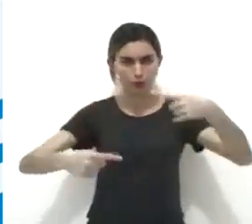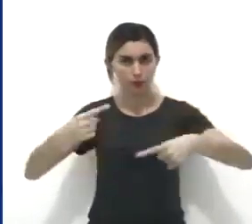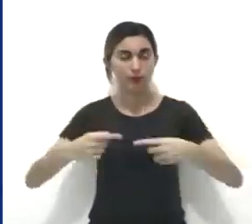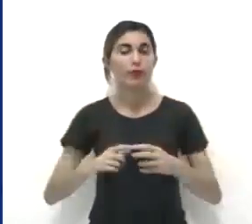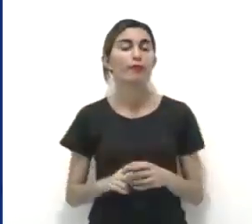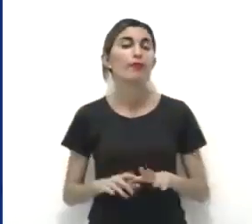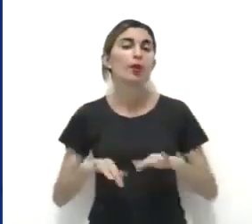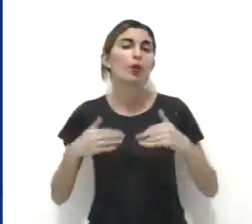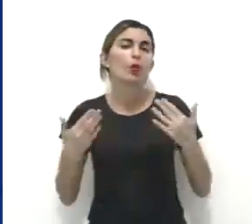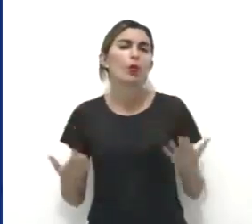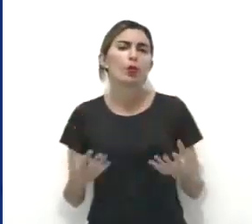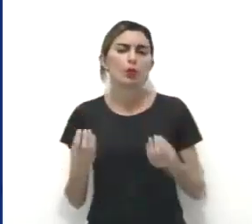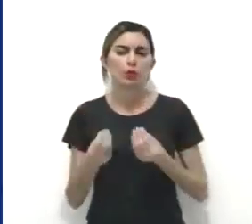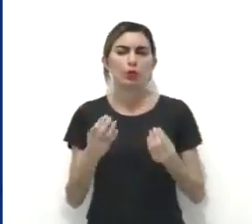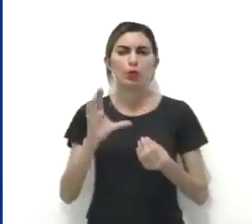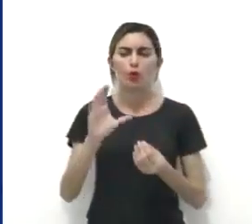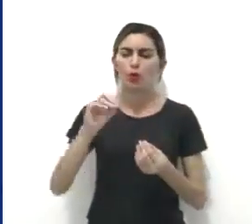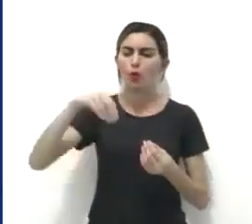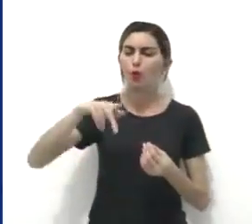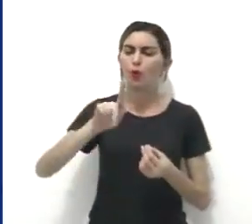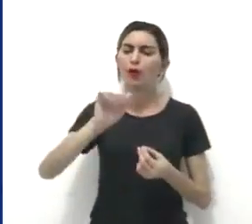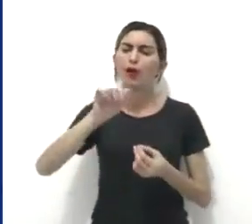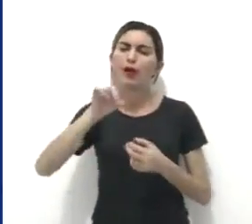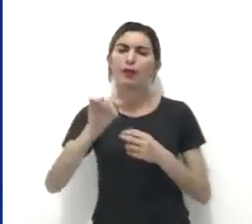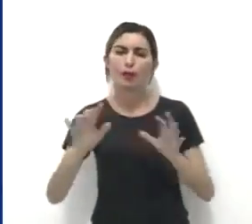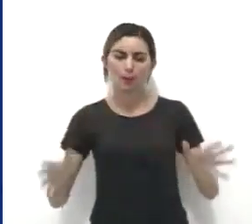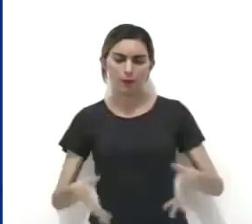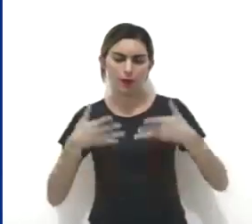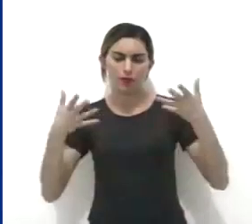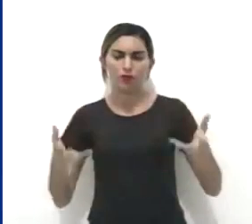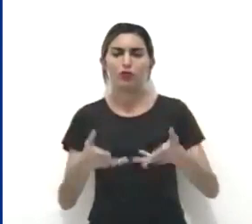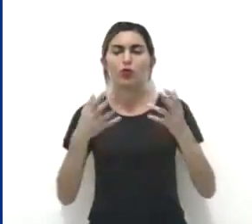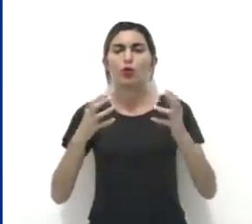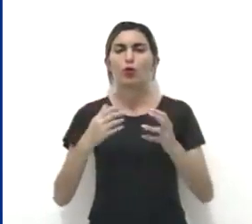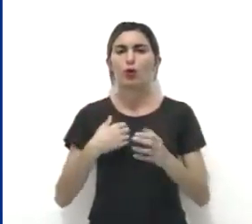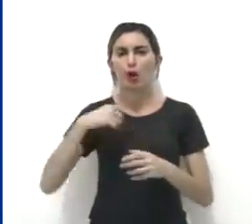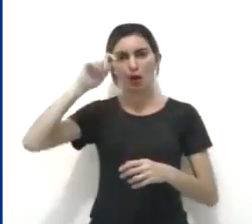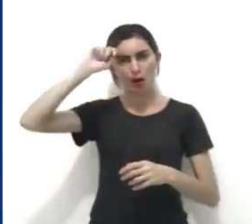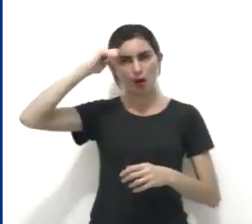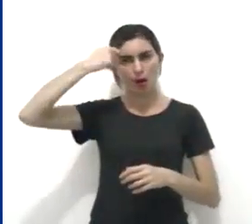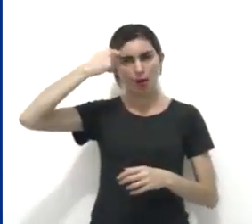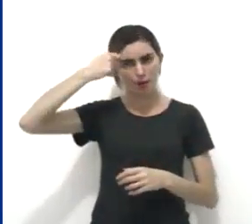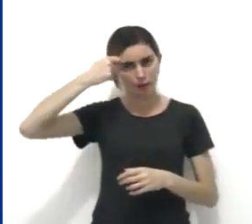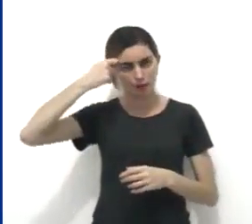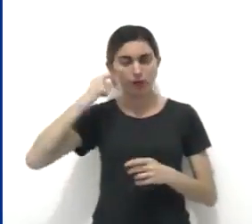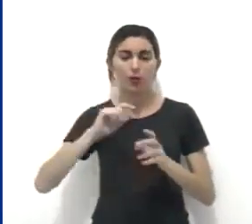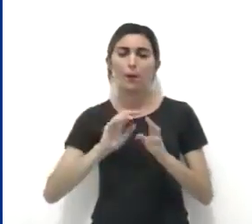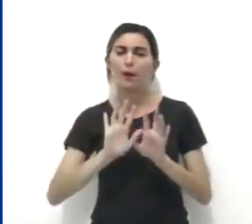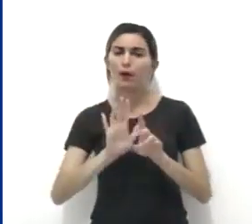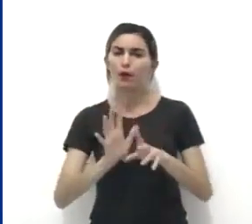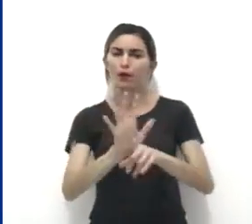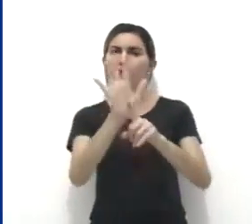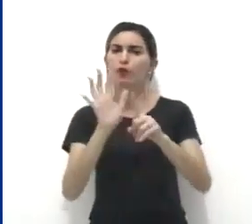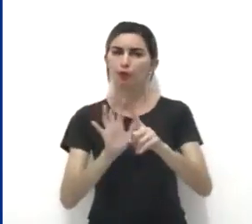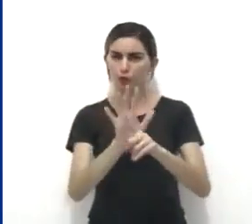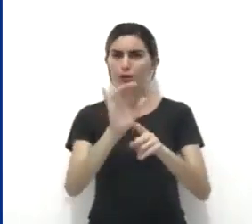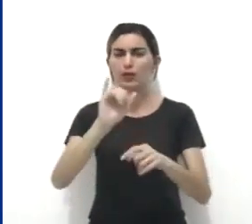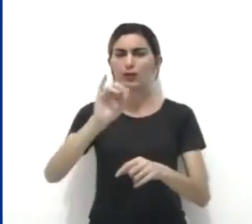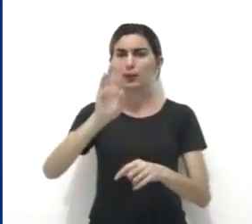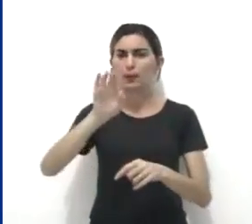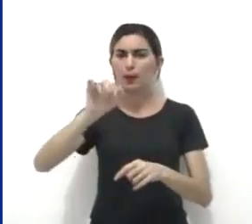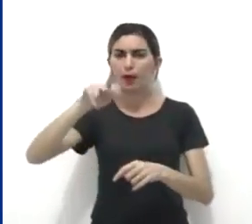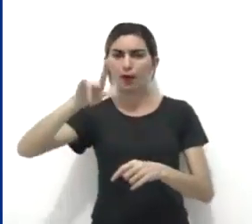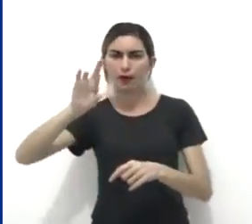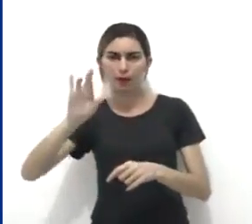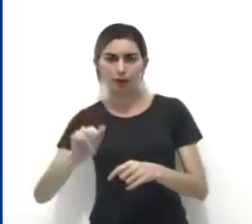Paritins. Congo ou congada é uma manifestação cultural de origem africana, mas com influência